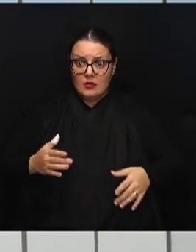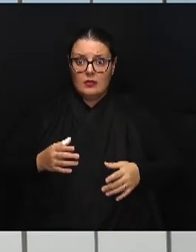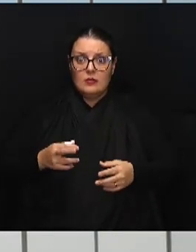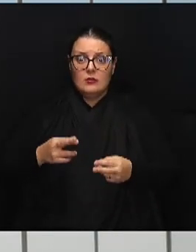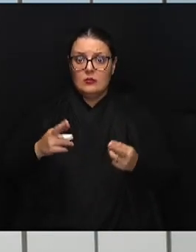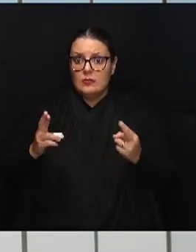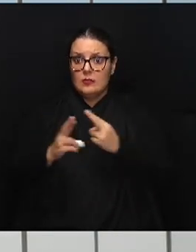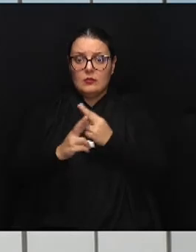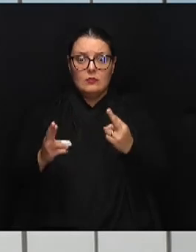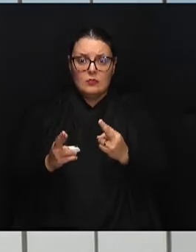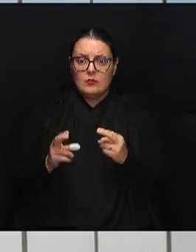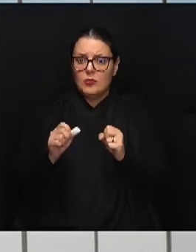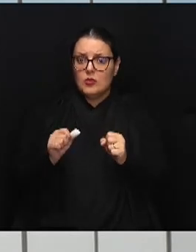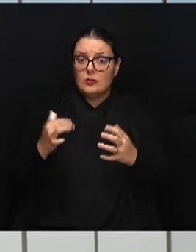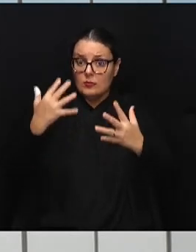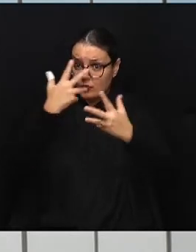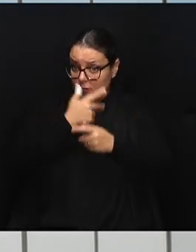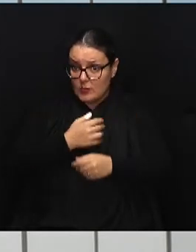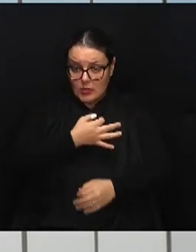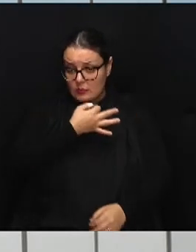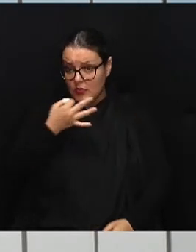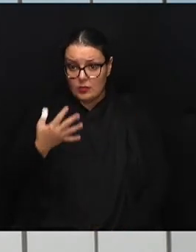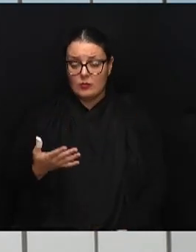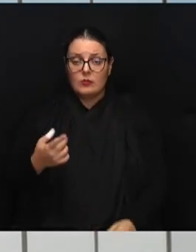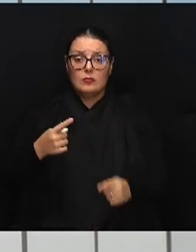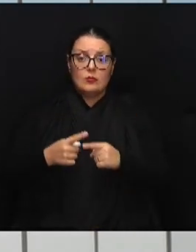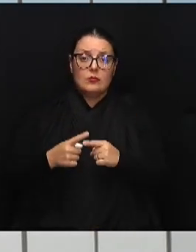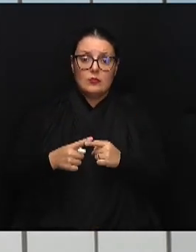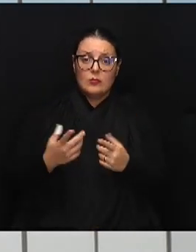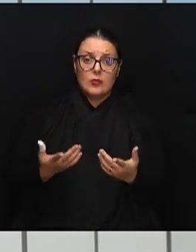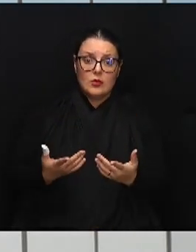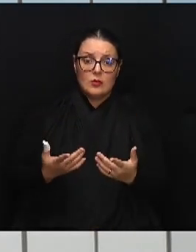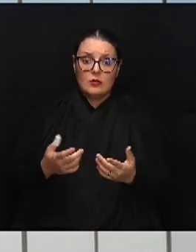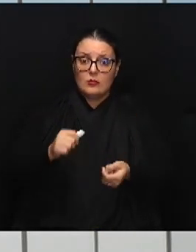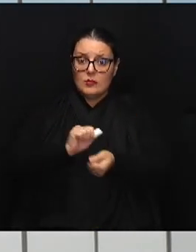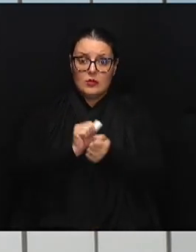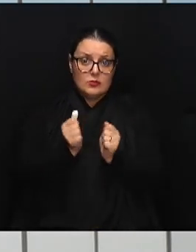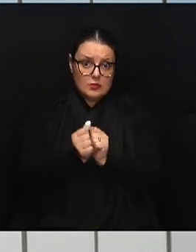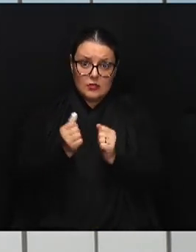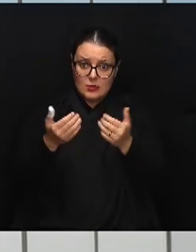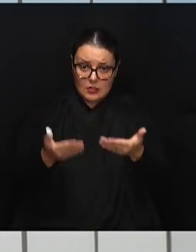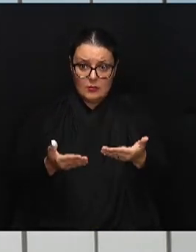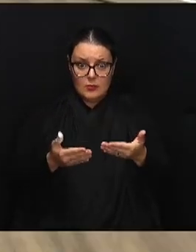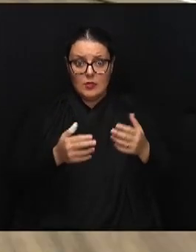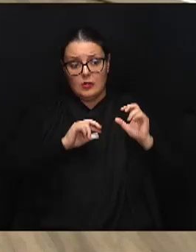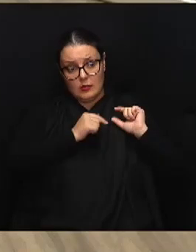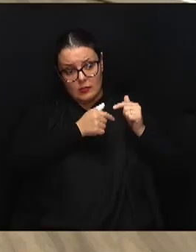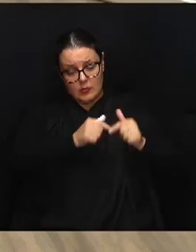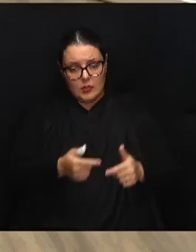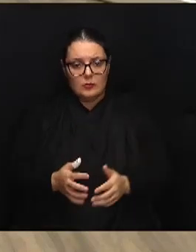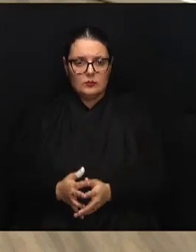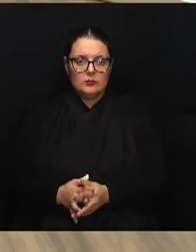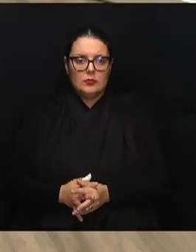muito ricos, muito bonitos, porque ela não se encaixa. Agora, um outro ponto que as pessoas